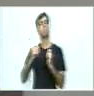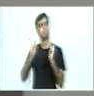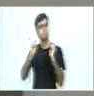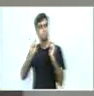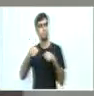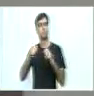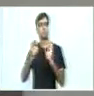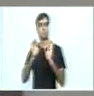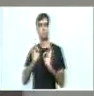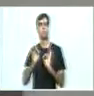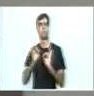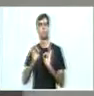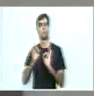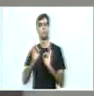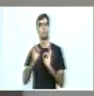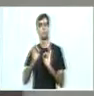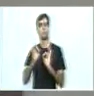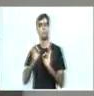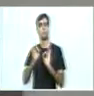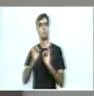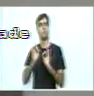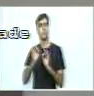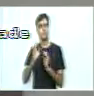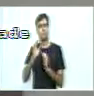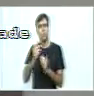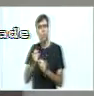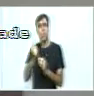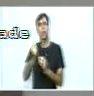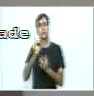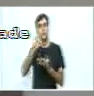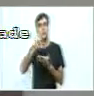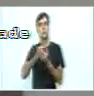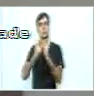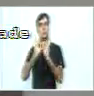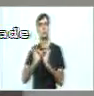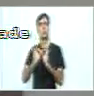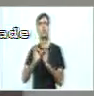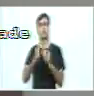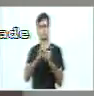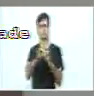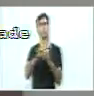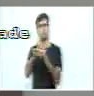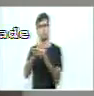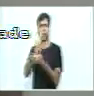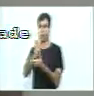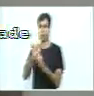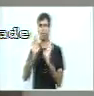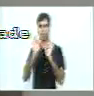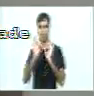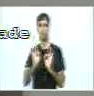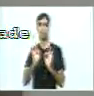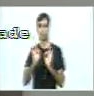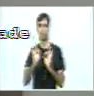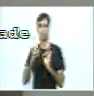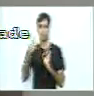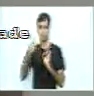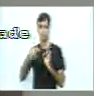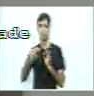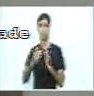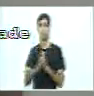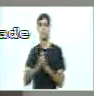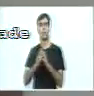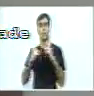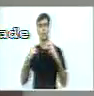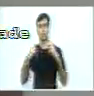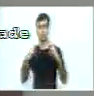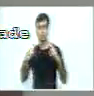certeza quase que plena da posterior aprovação aqui no plenário da